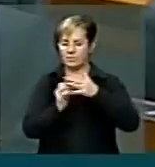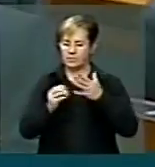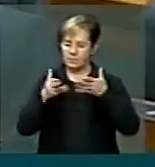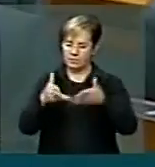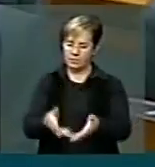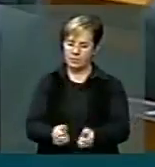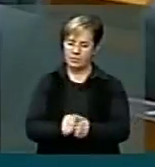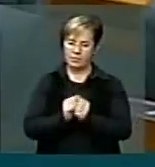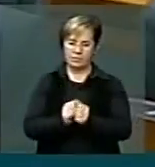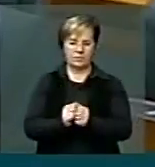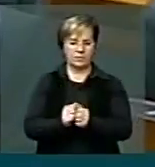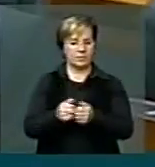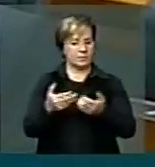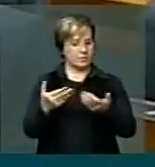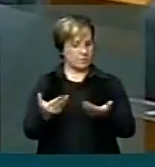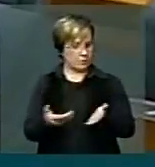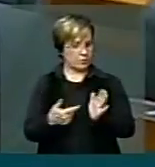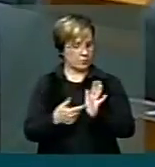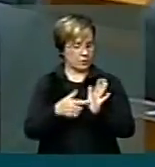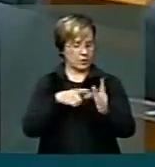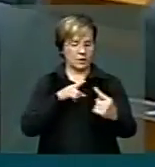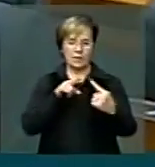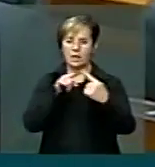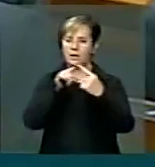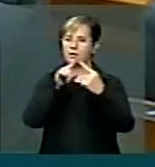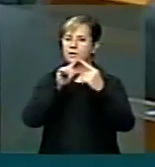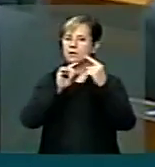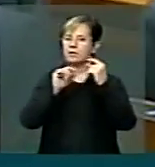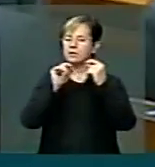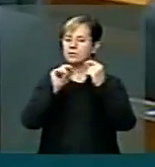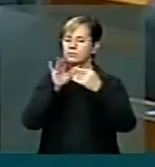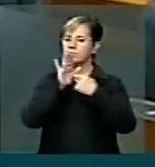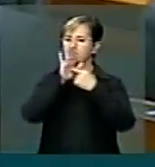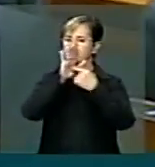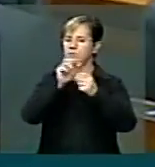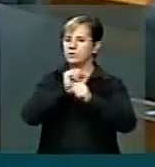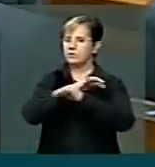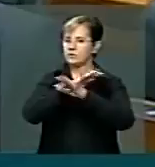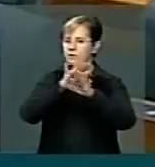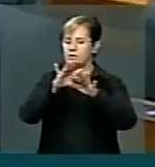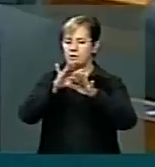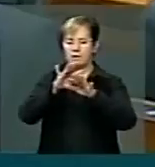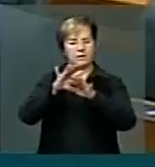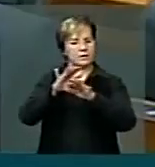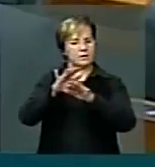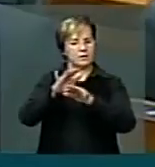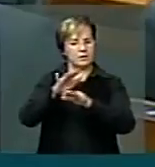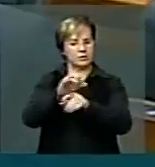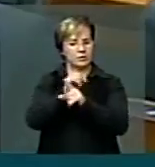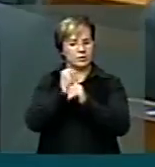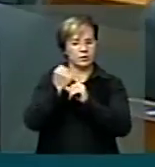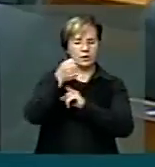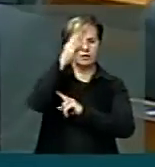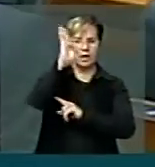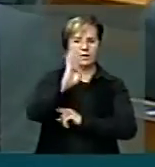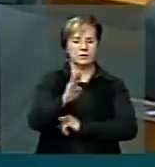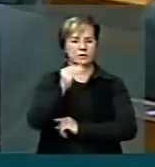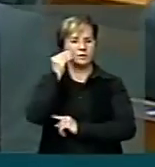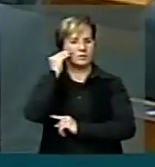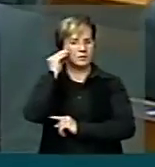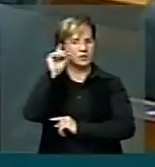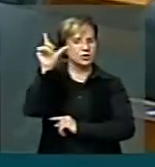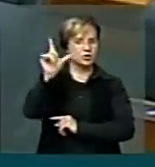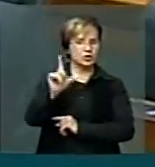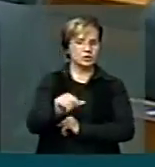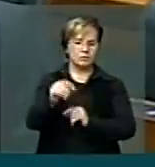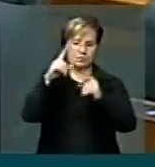que isso aqui visa conscientizar a sociedade brasileira na intenção de reduzir a